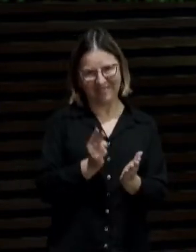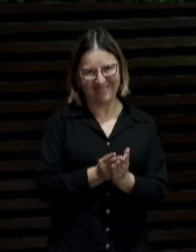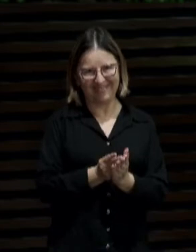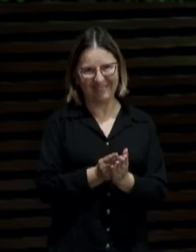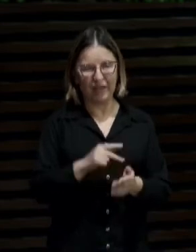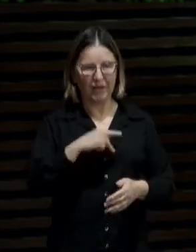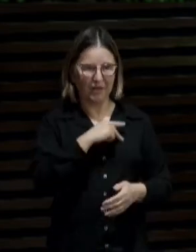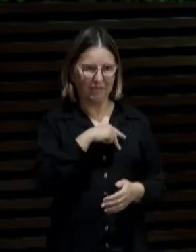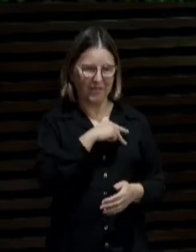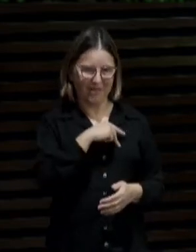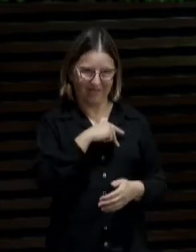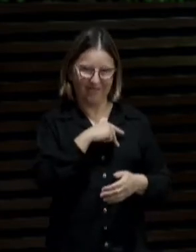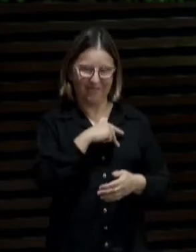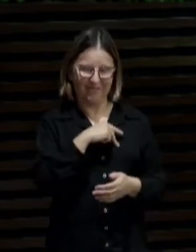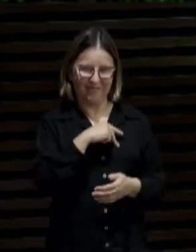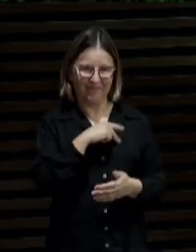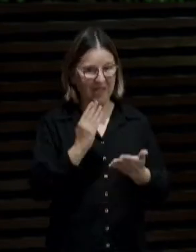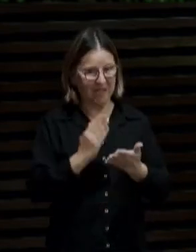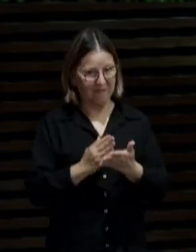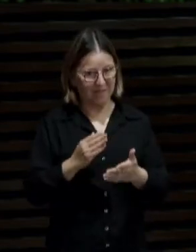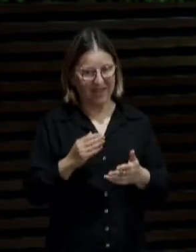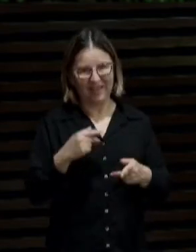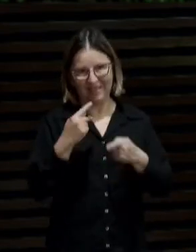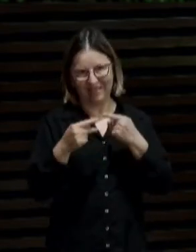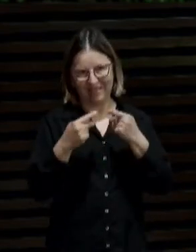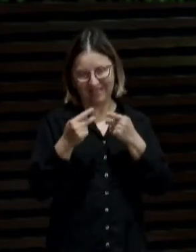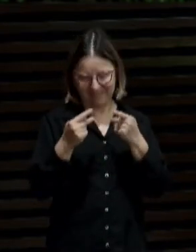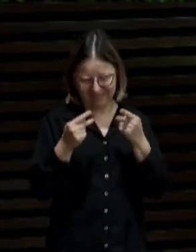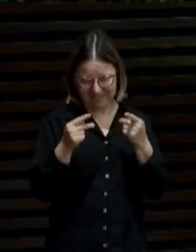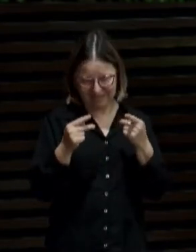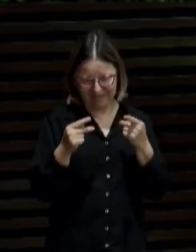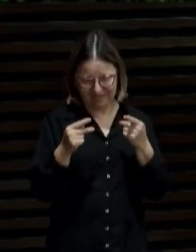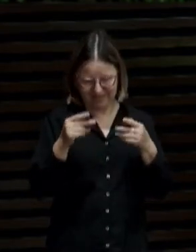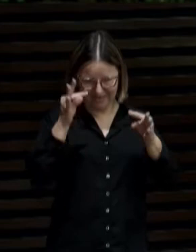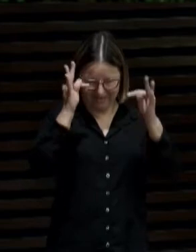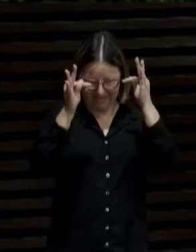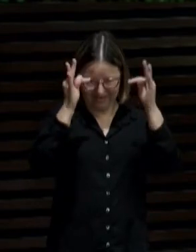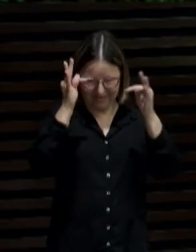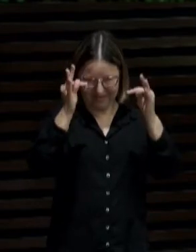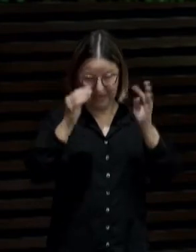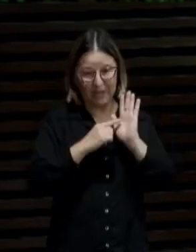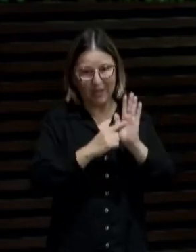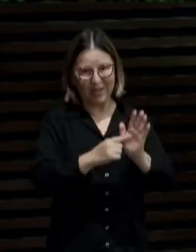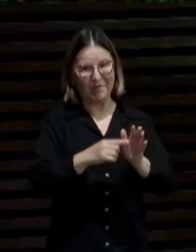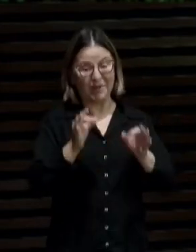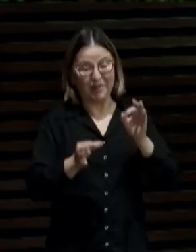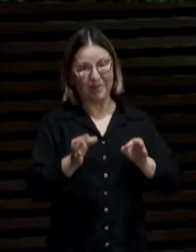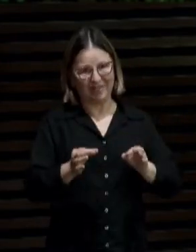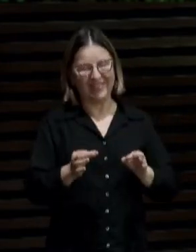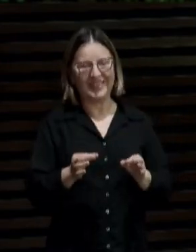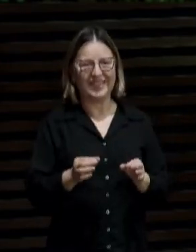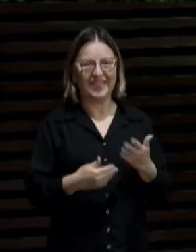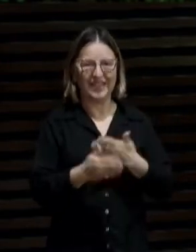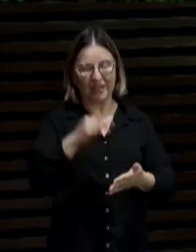Paulo, então, sai da teologia do capítulo 3 e dá uma ilustração sobre a justificação pela fé e não pelas